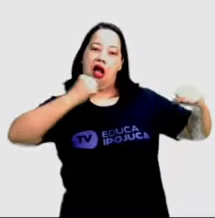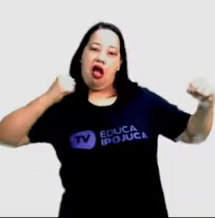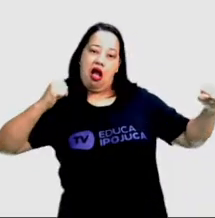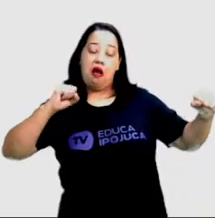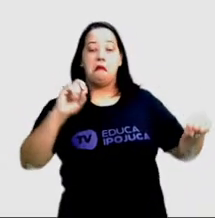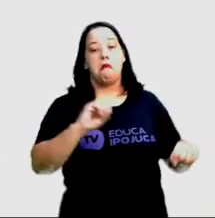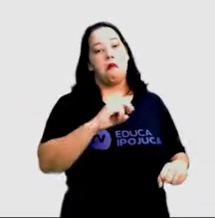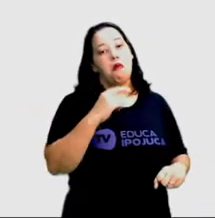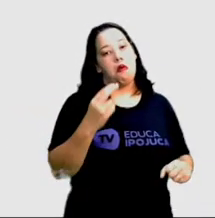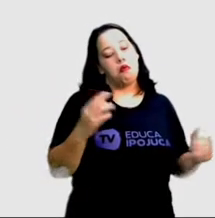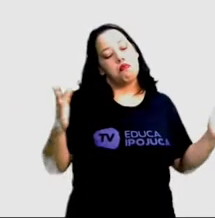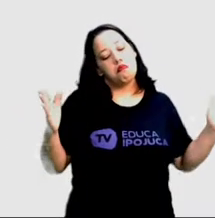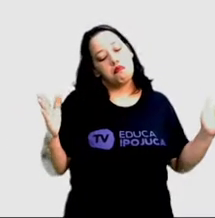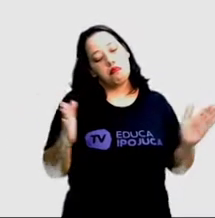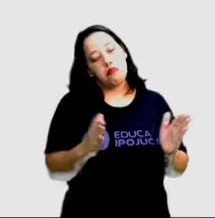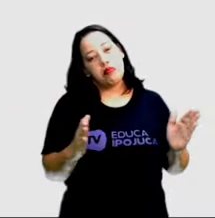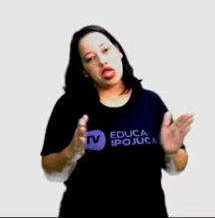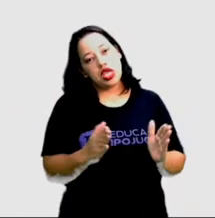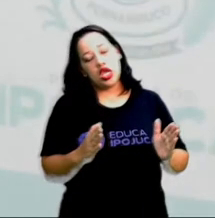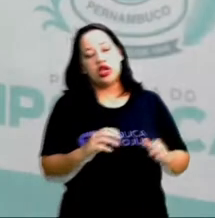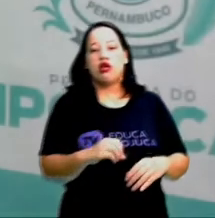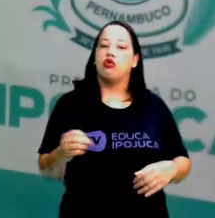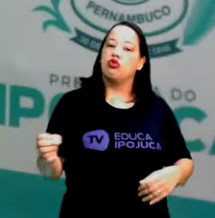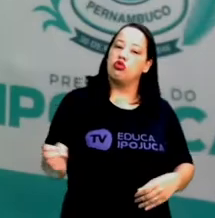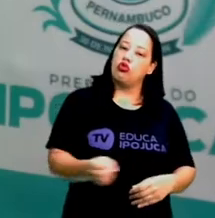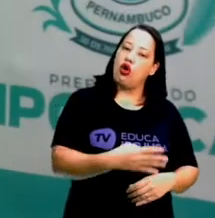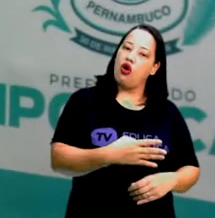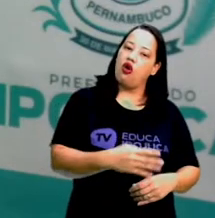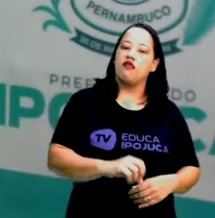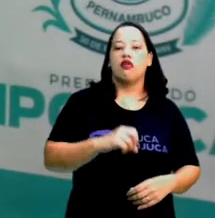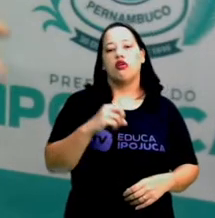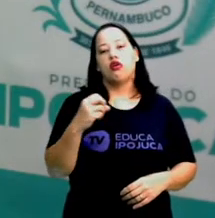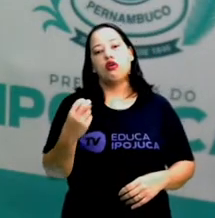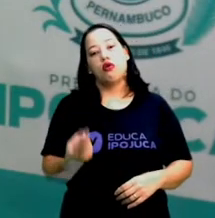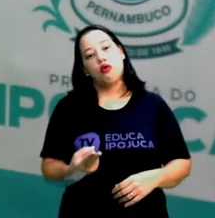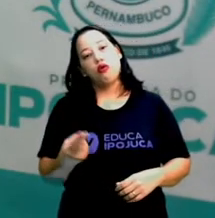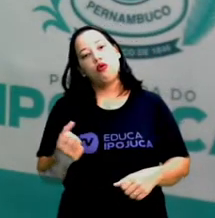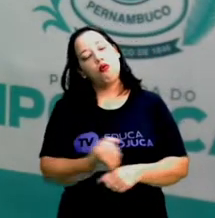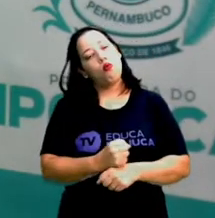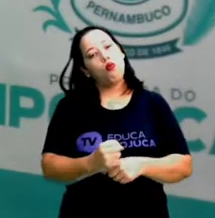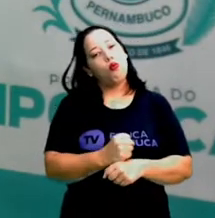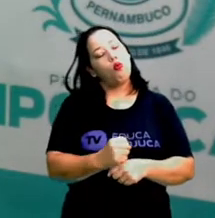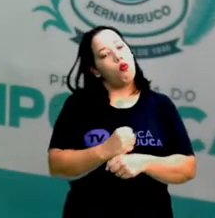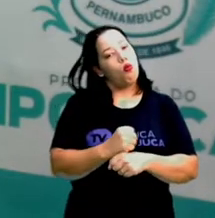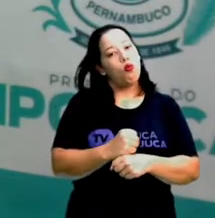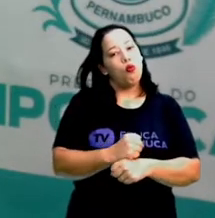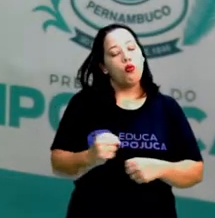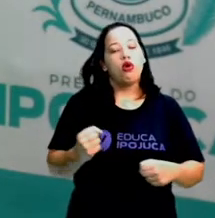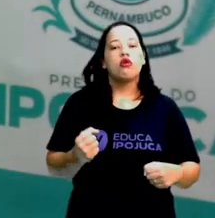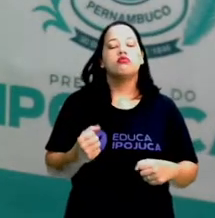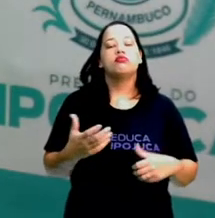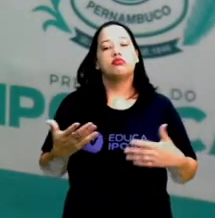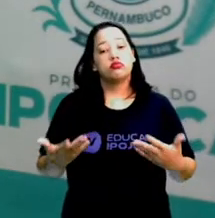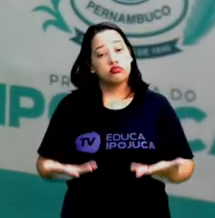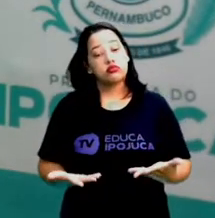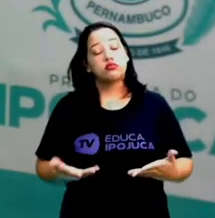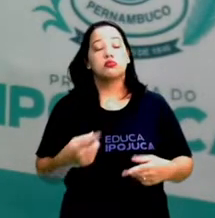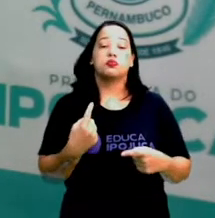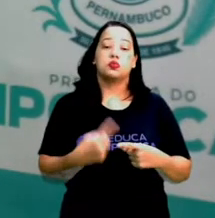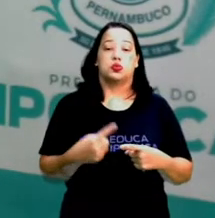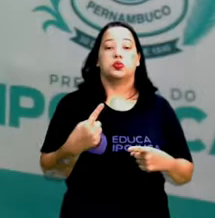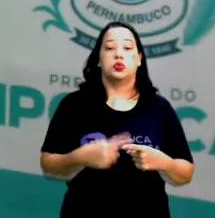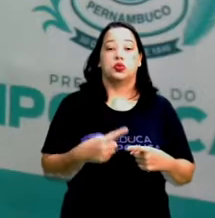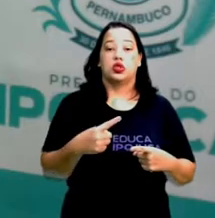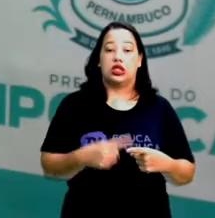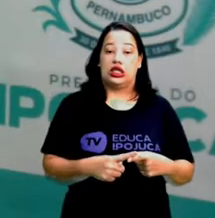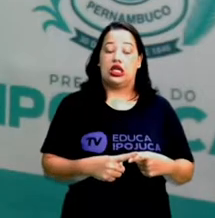pequenas. Algumas são novas, outras são mais antigas. Isso é porque